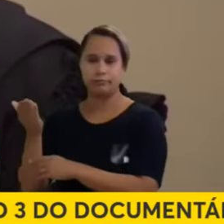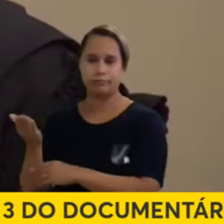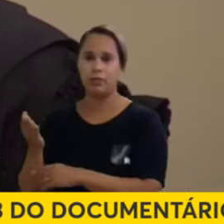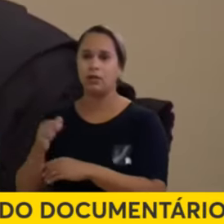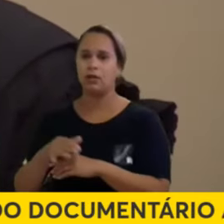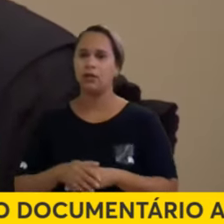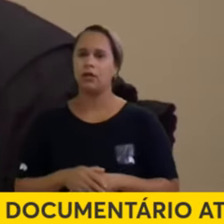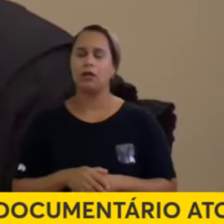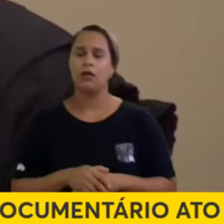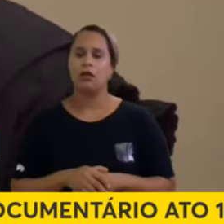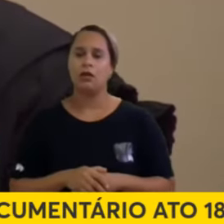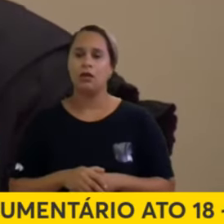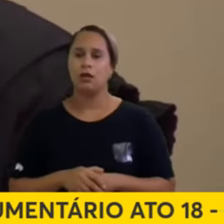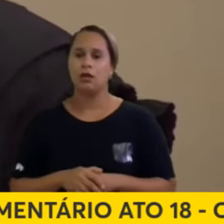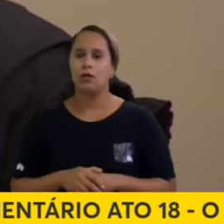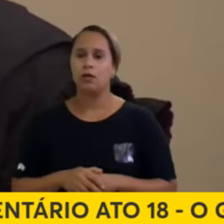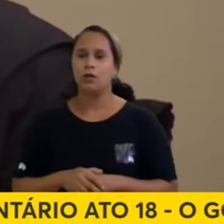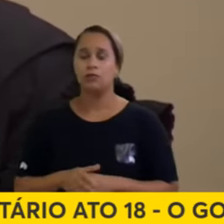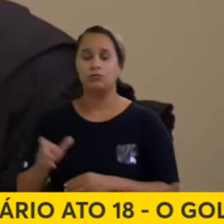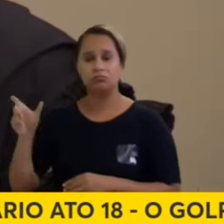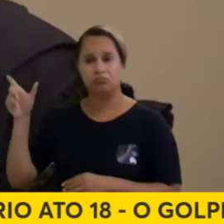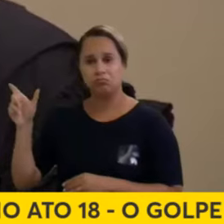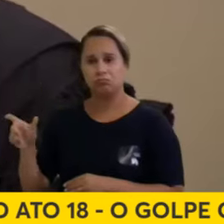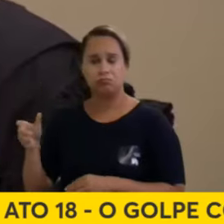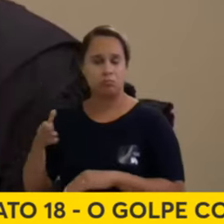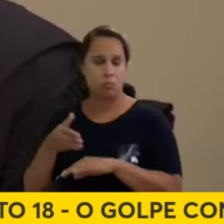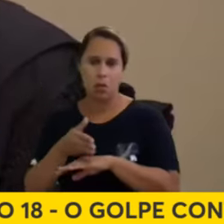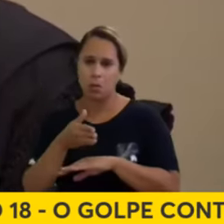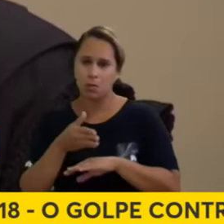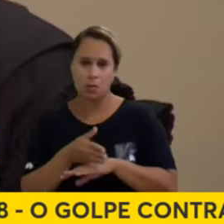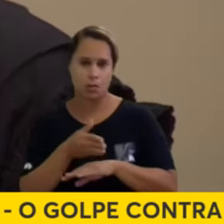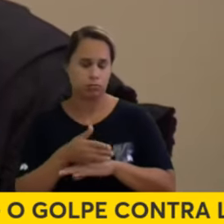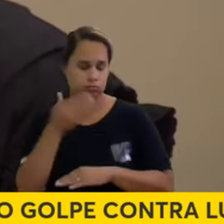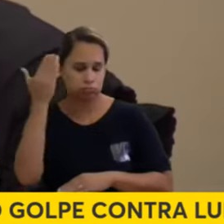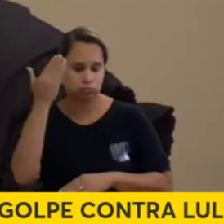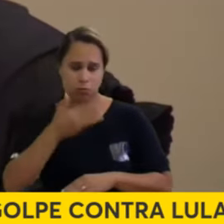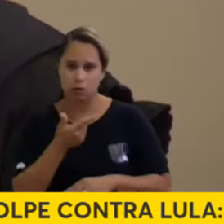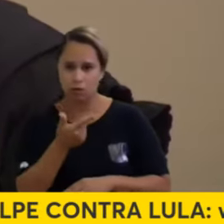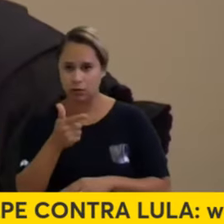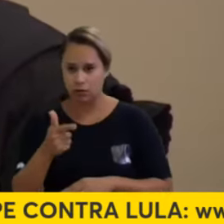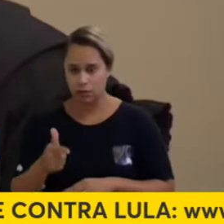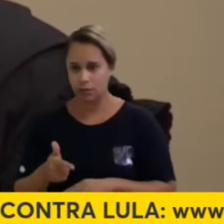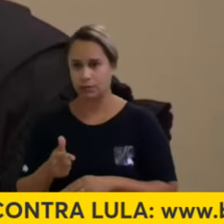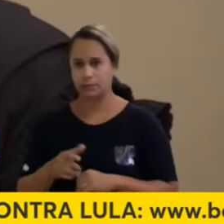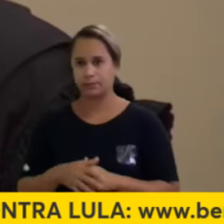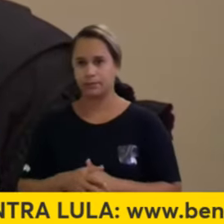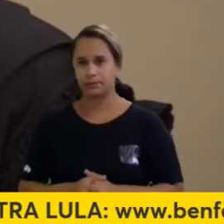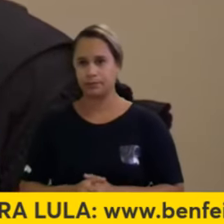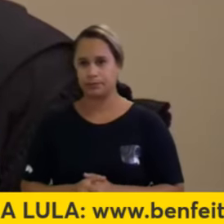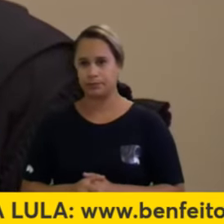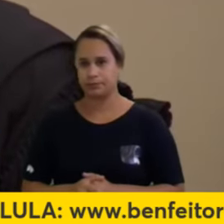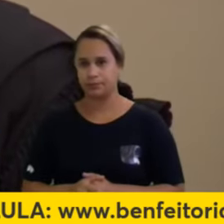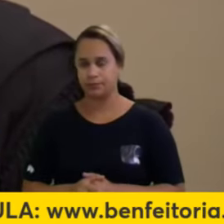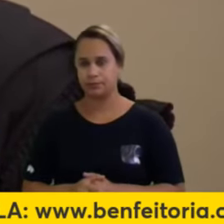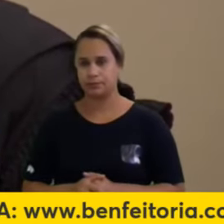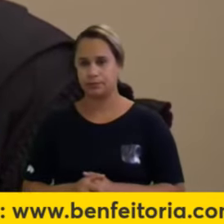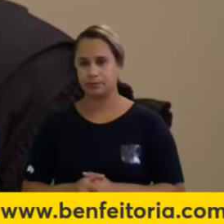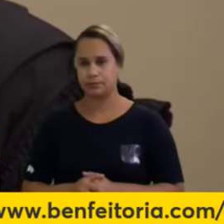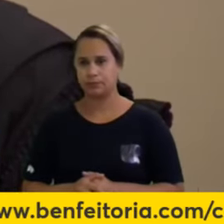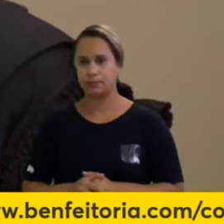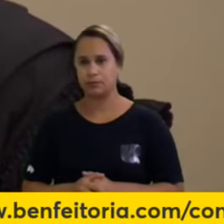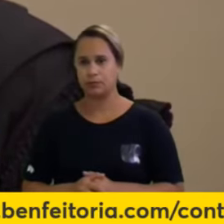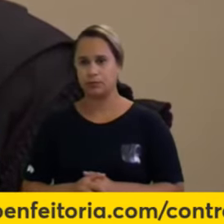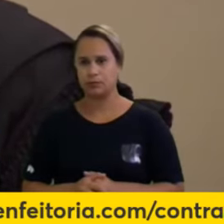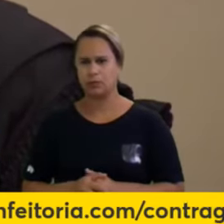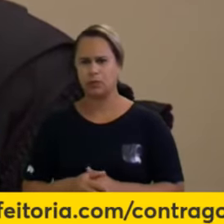instrução de que esses participaram da pré-campanha não há como se fazer essa correlação por mera presunção Além disso são inúmeras as